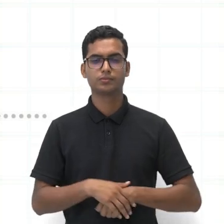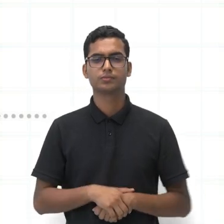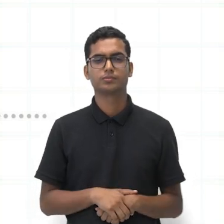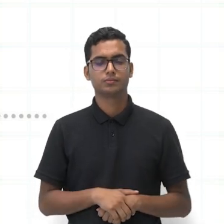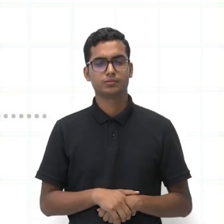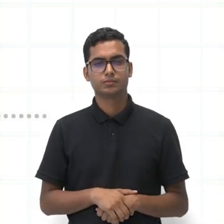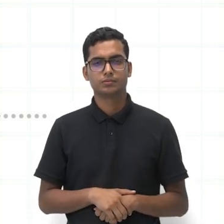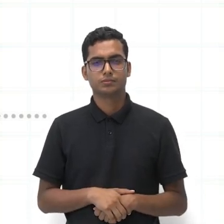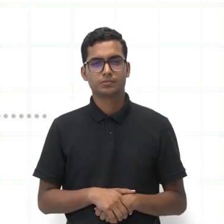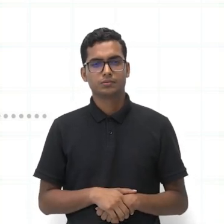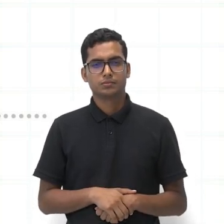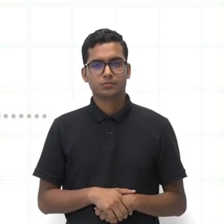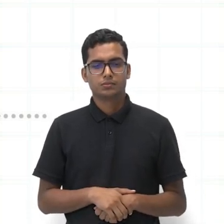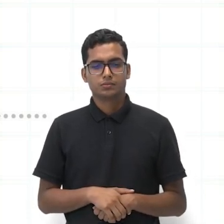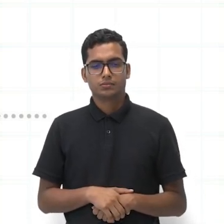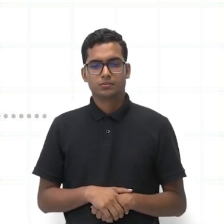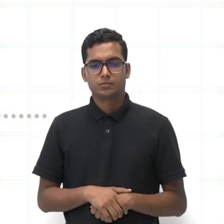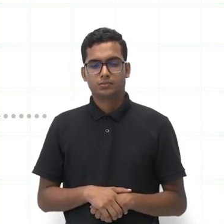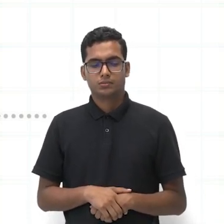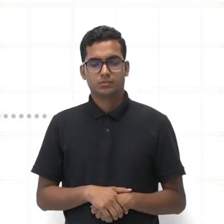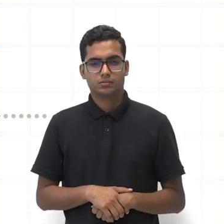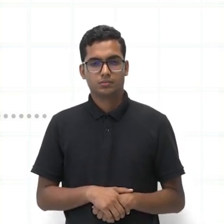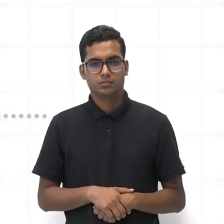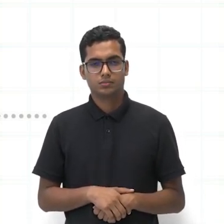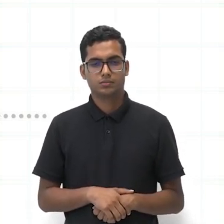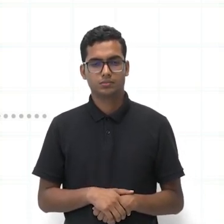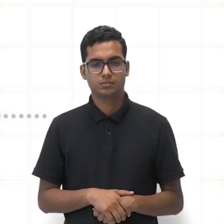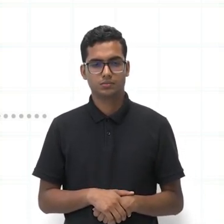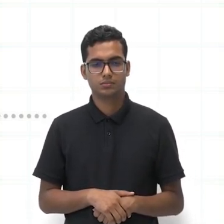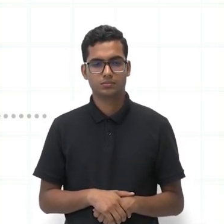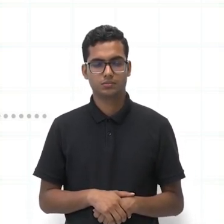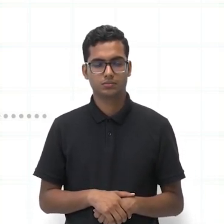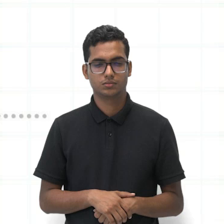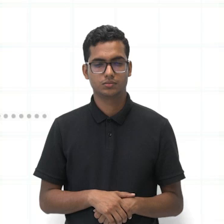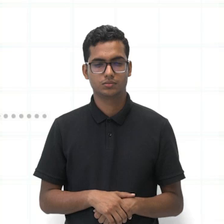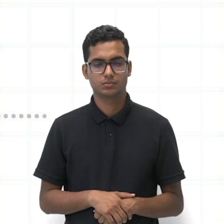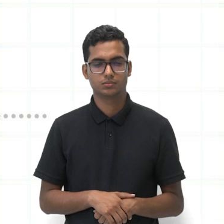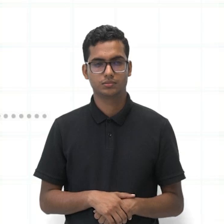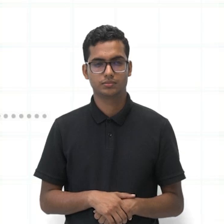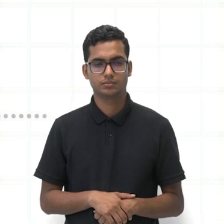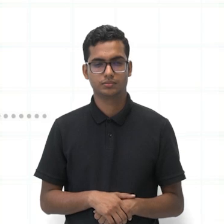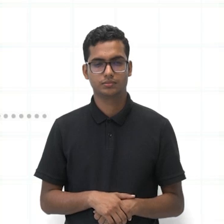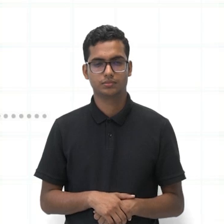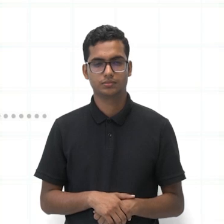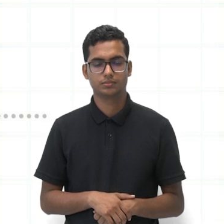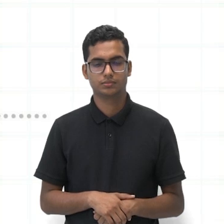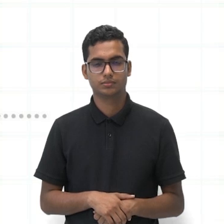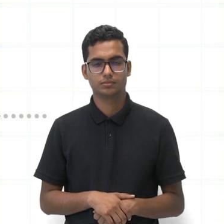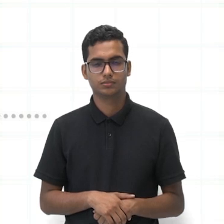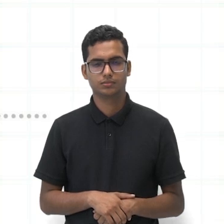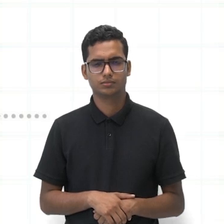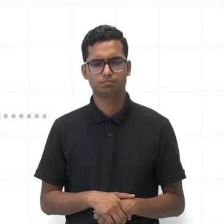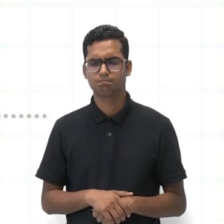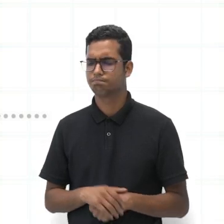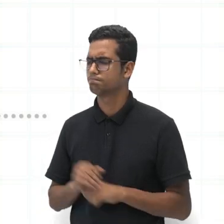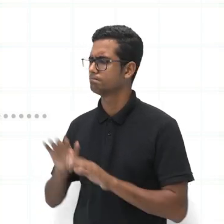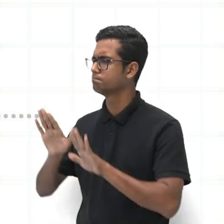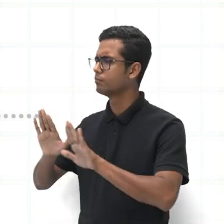sobre o presente. Então, what do, o que é sujeito? Ah, professora, mas tem dois do aqui